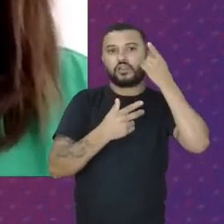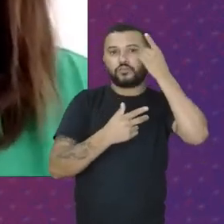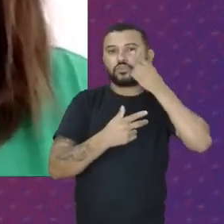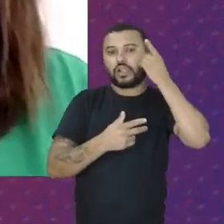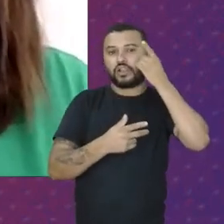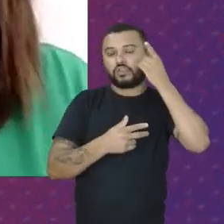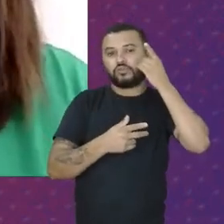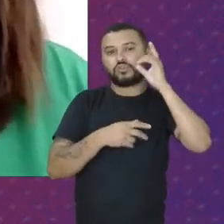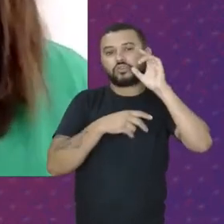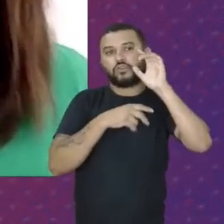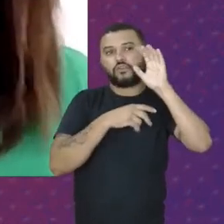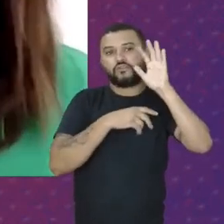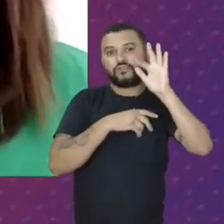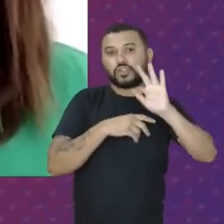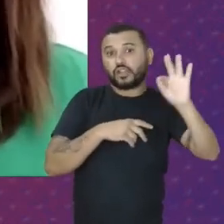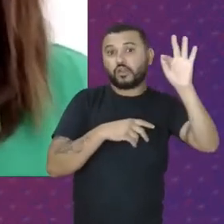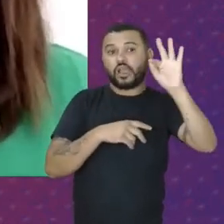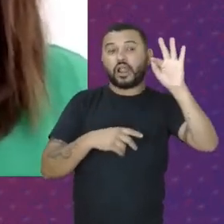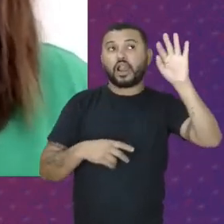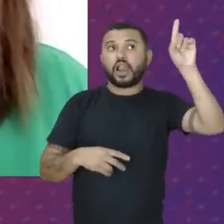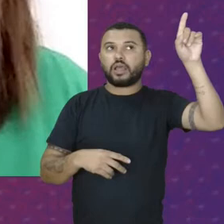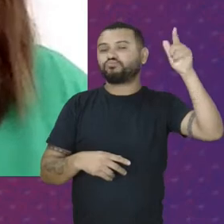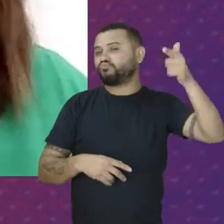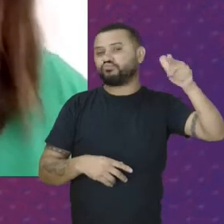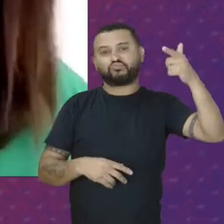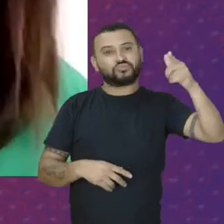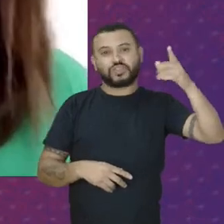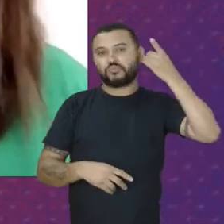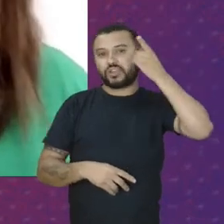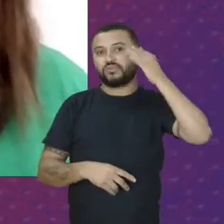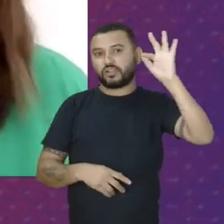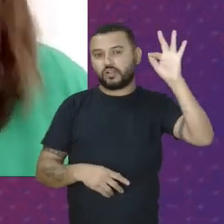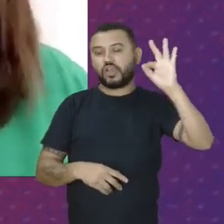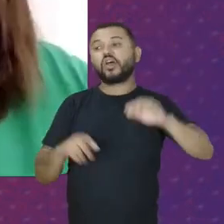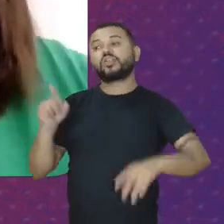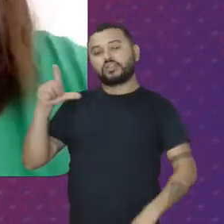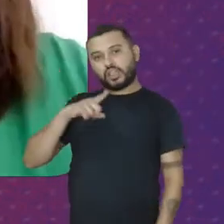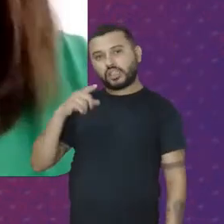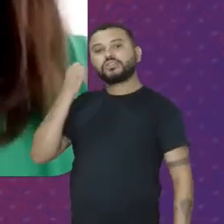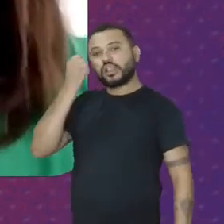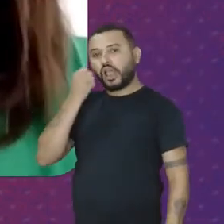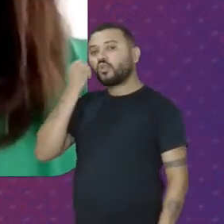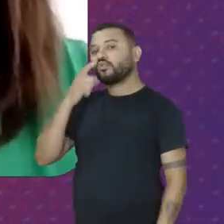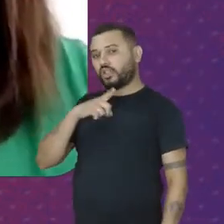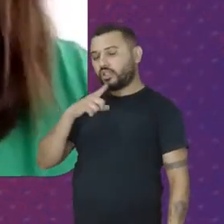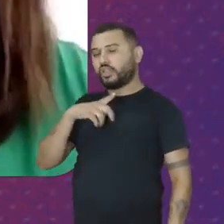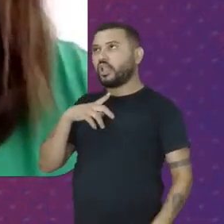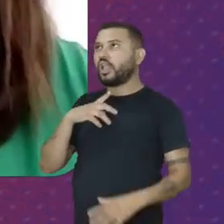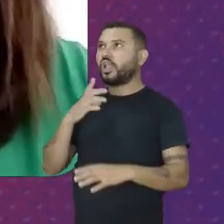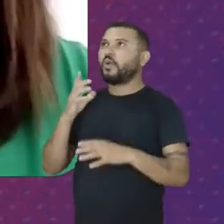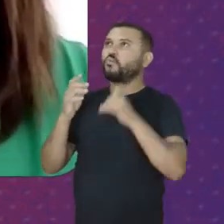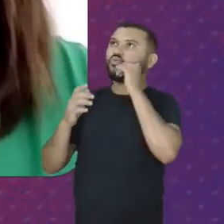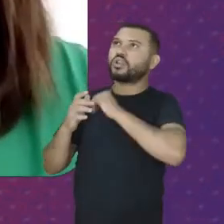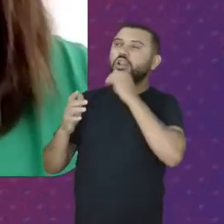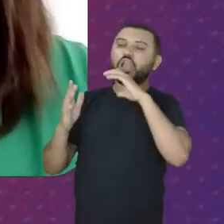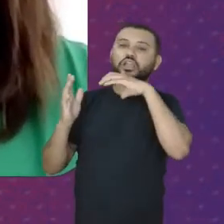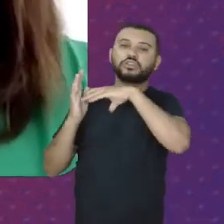a gente nem tem essa presença. Nós temos no Senado uma